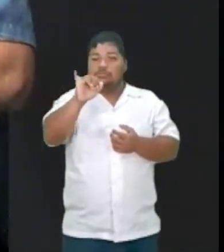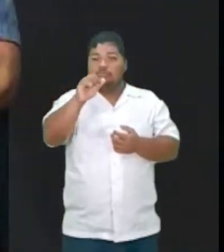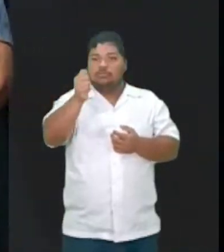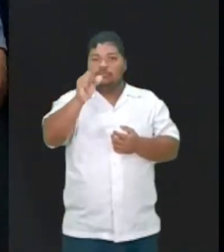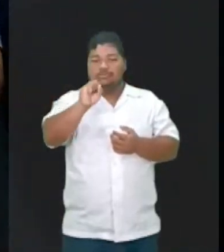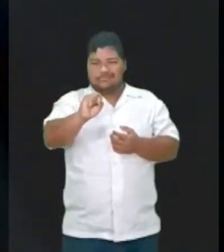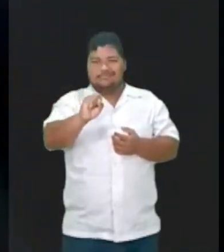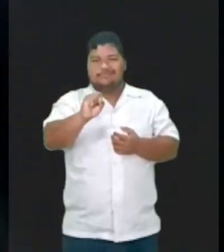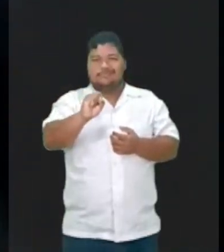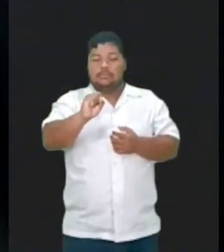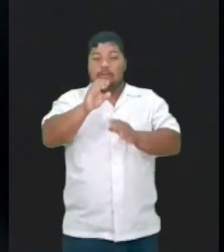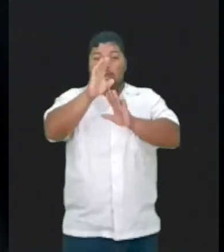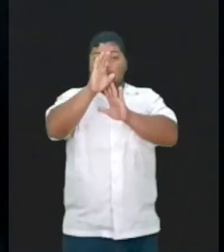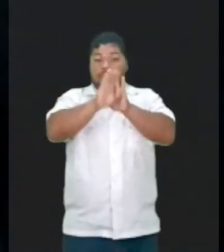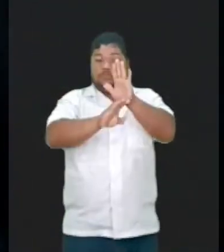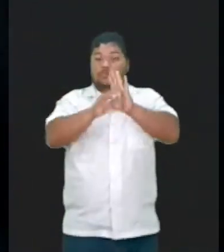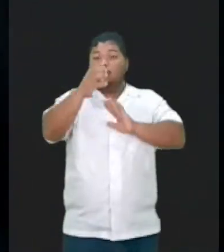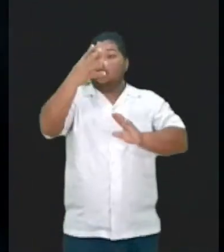40.